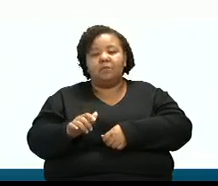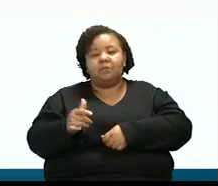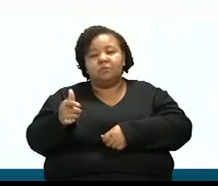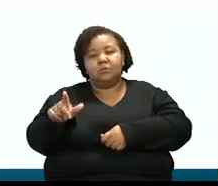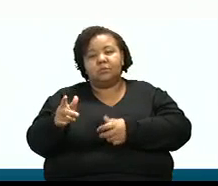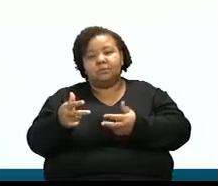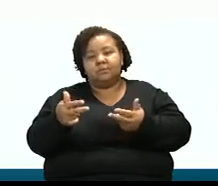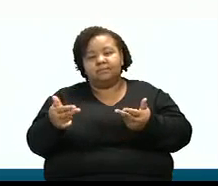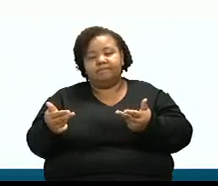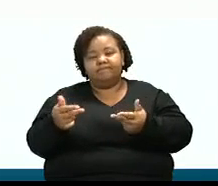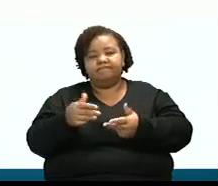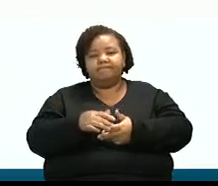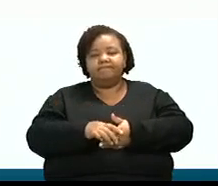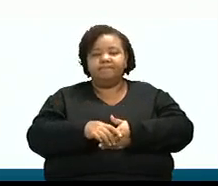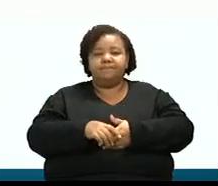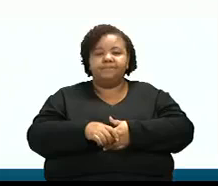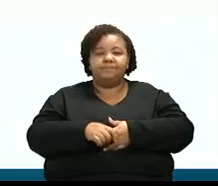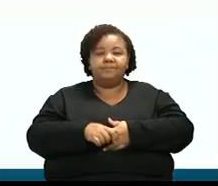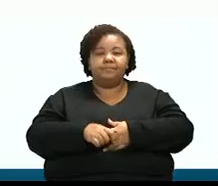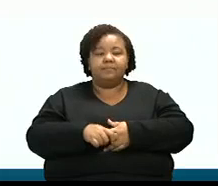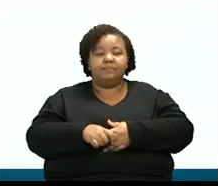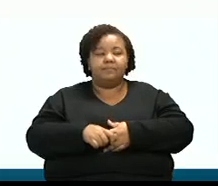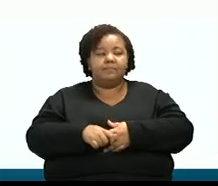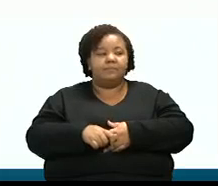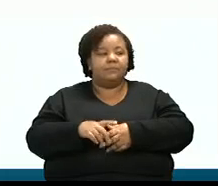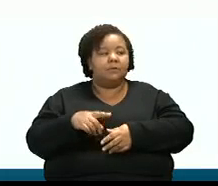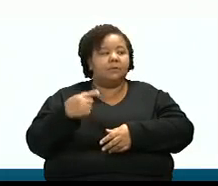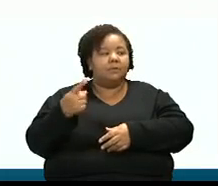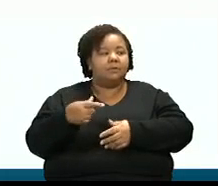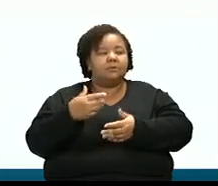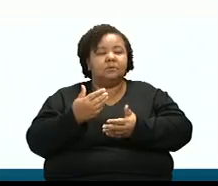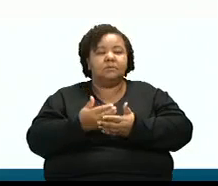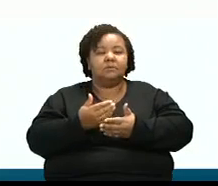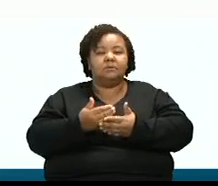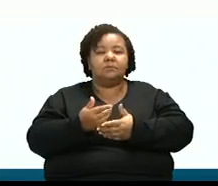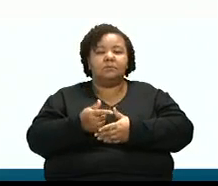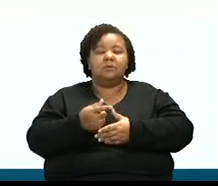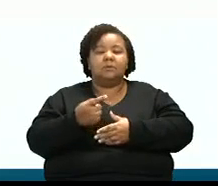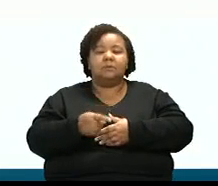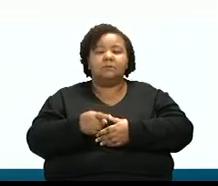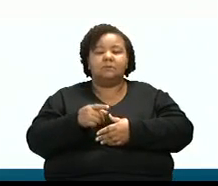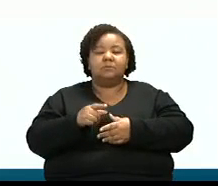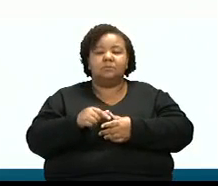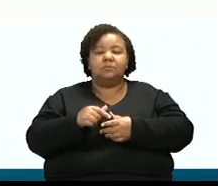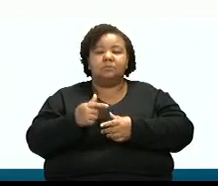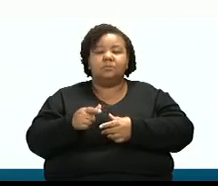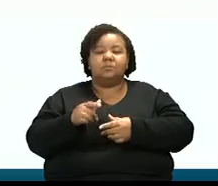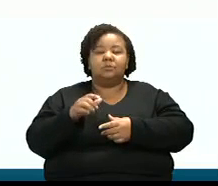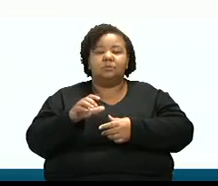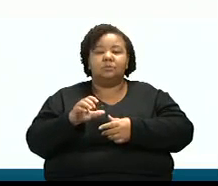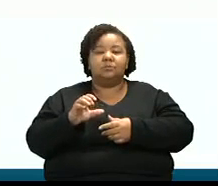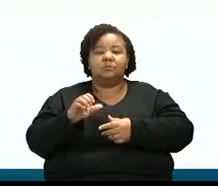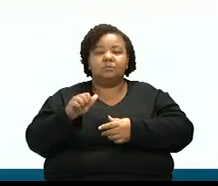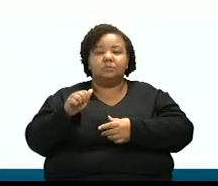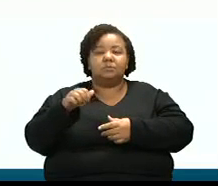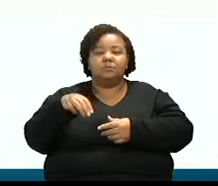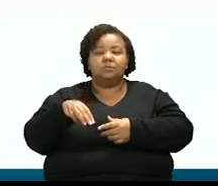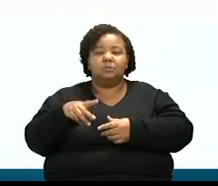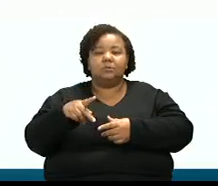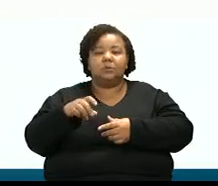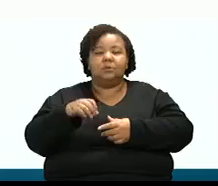outras situações. Então, nós vamos estudar mais especificamente esse teorema no estudo dos campos